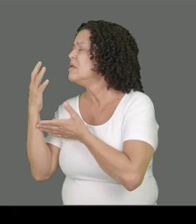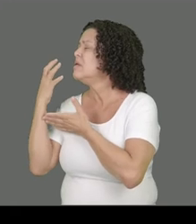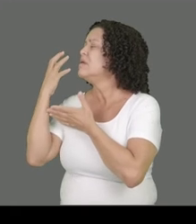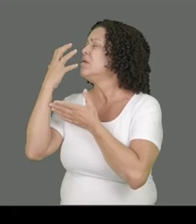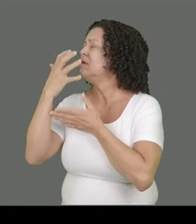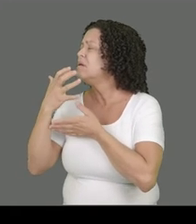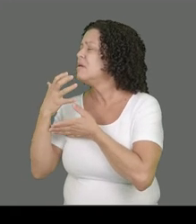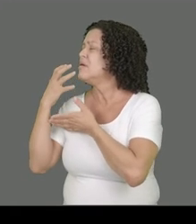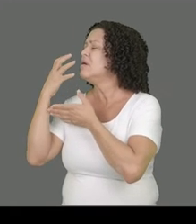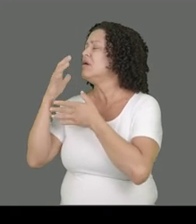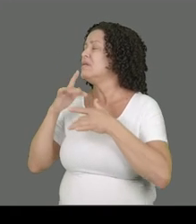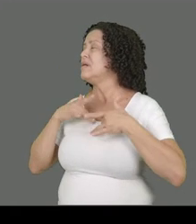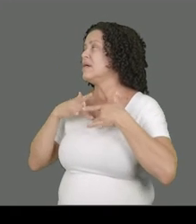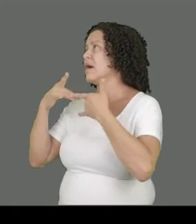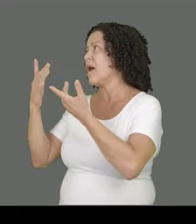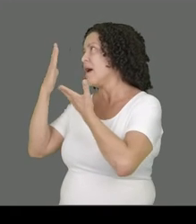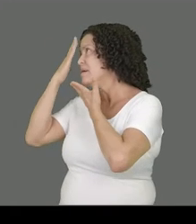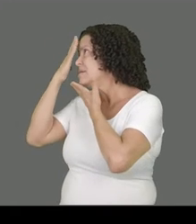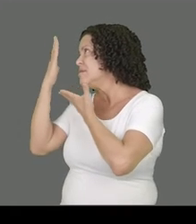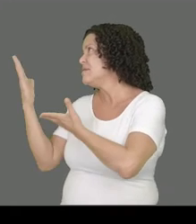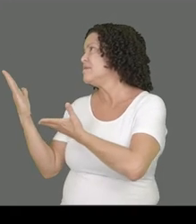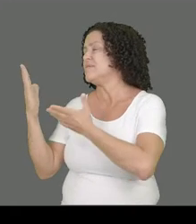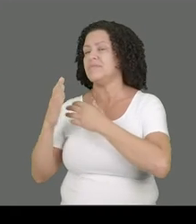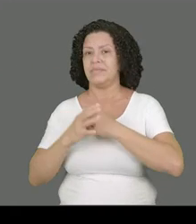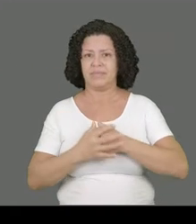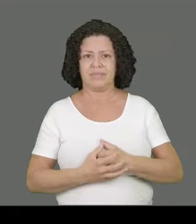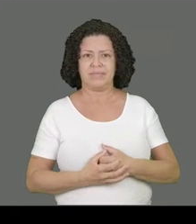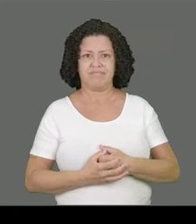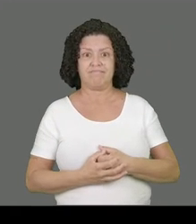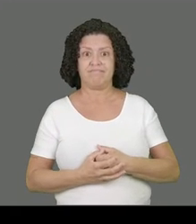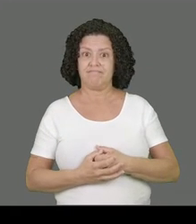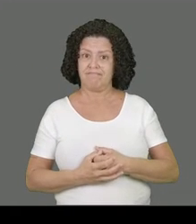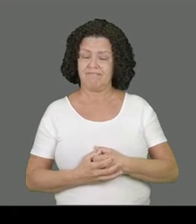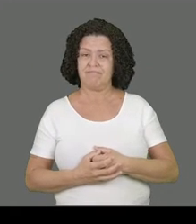de pedido e de gratidão.